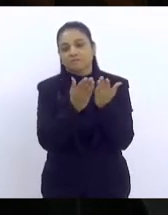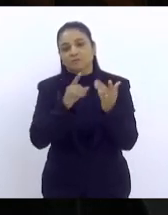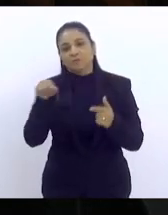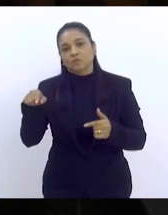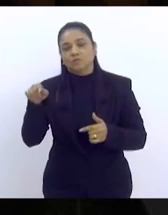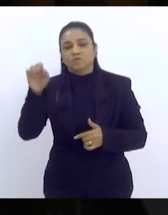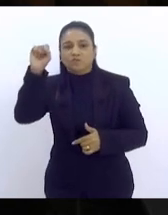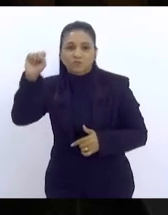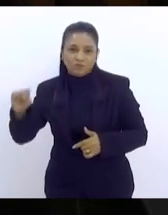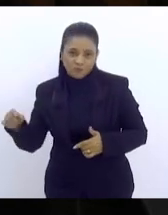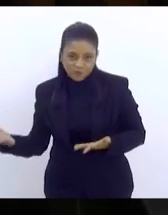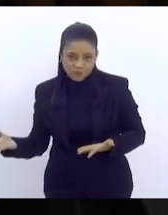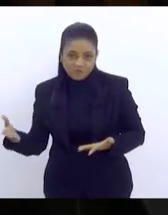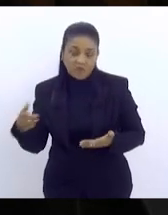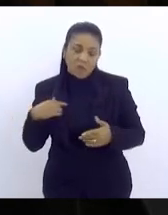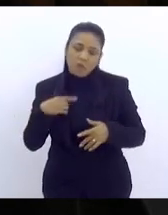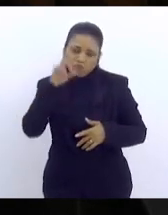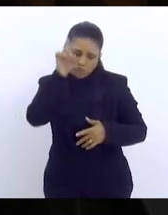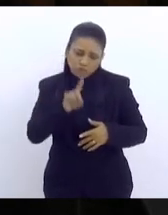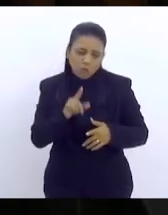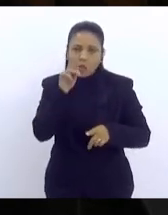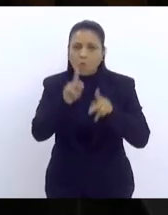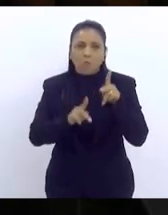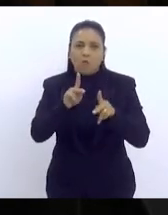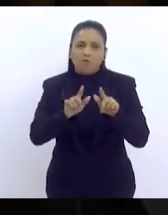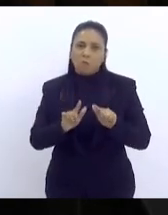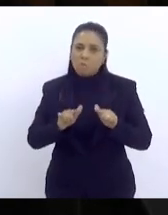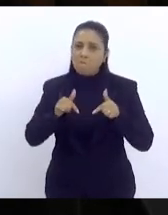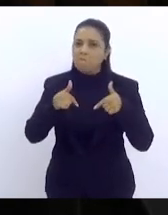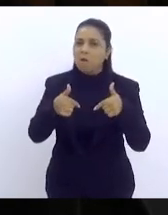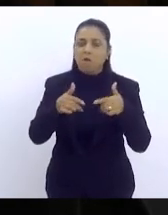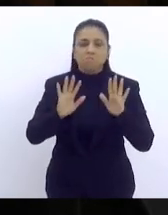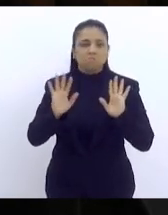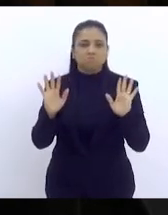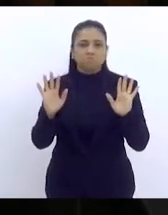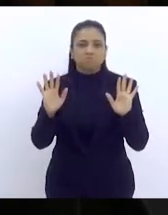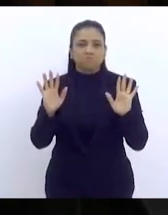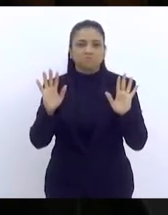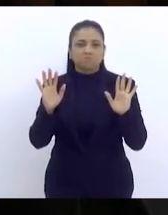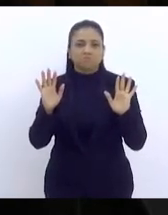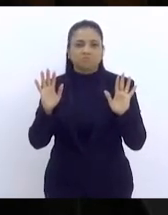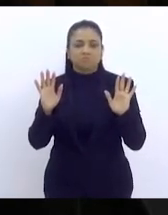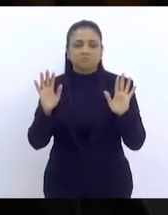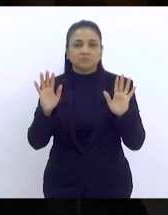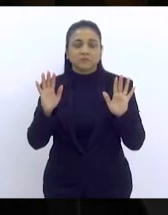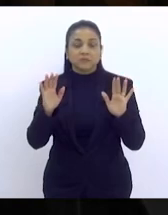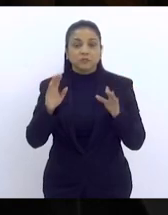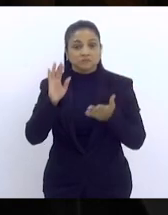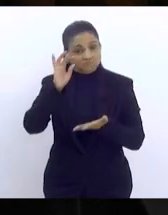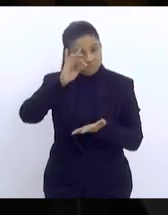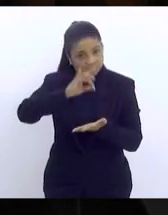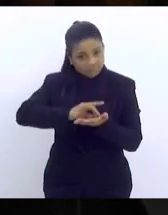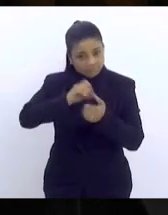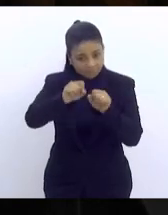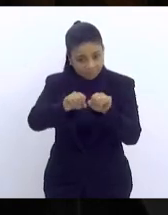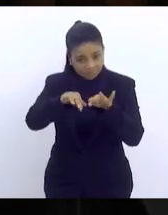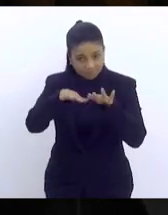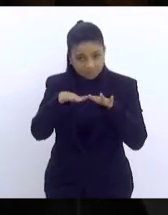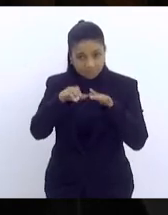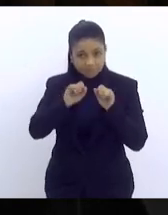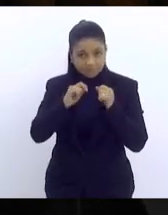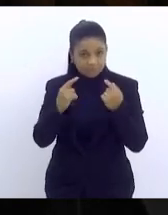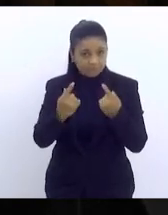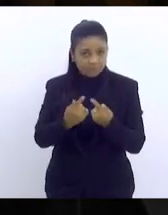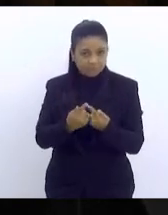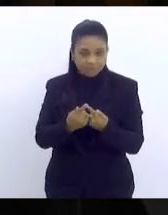a se manifestar porque no mundo real dentro dos parlamentos não existe